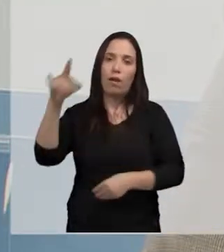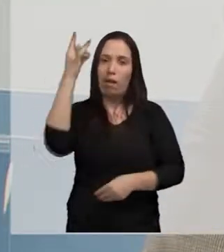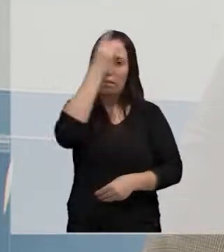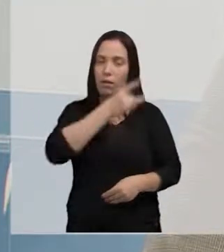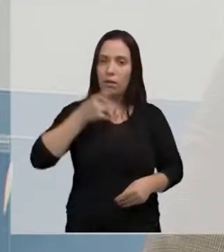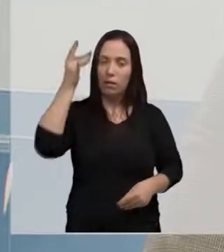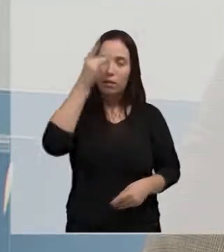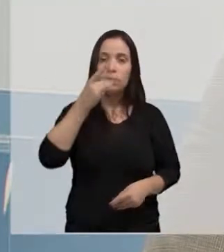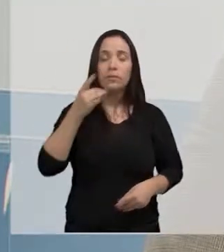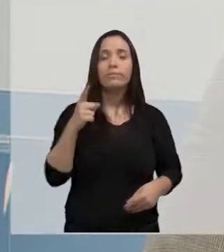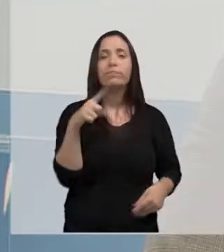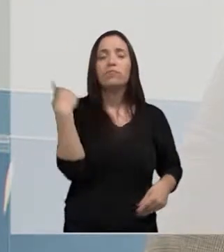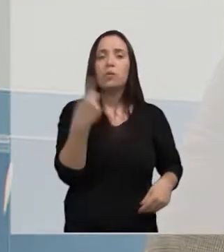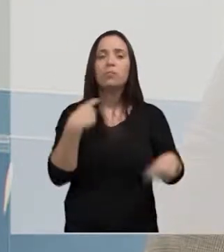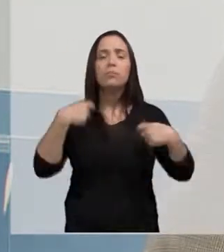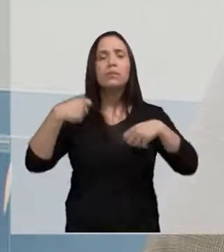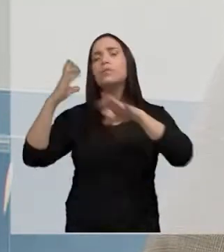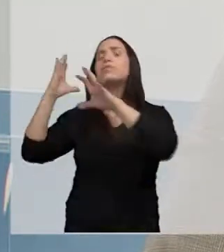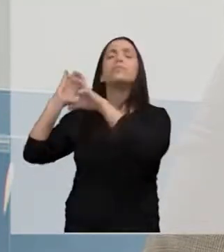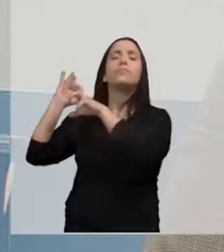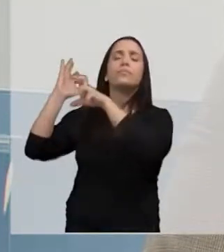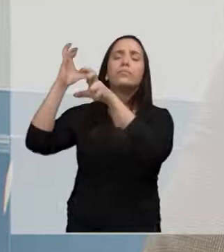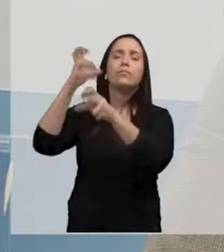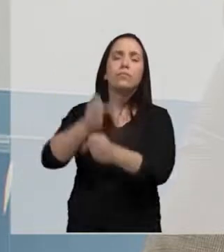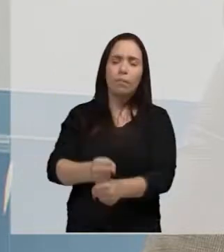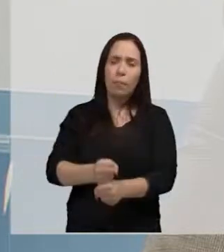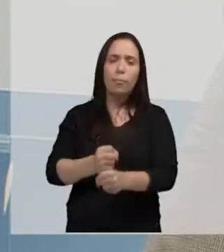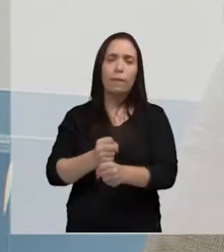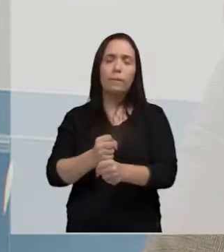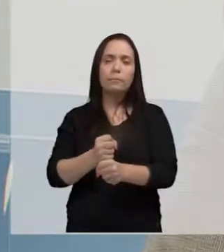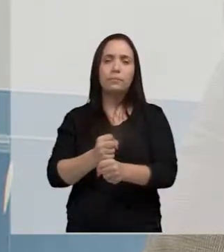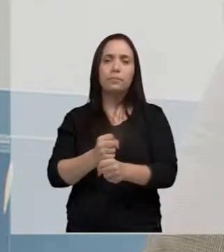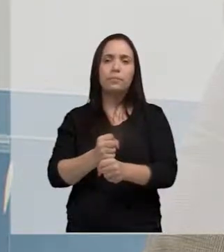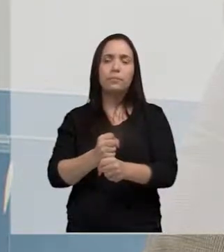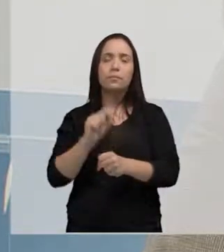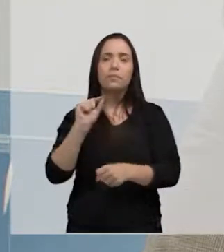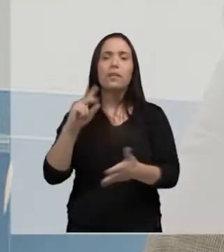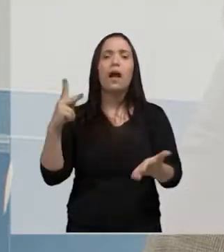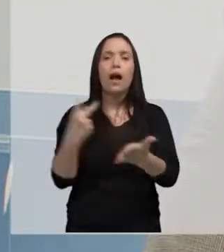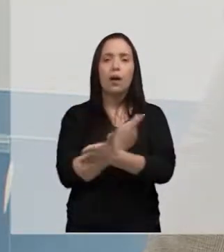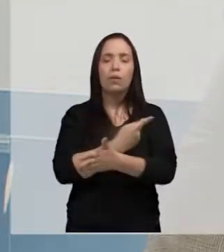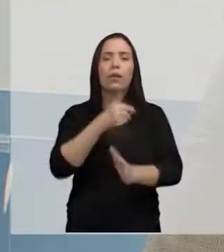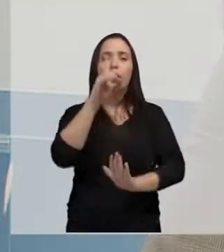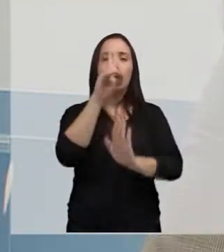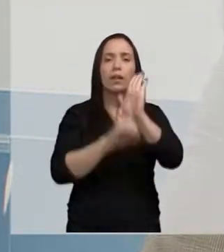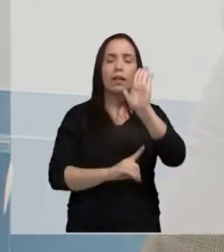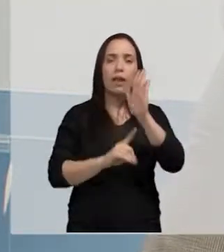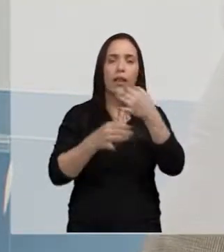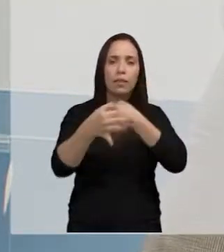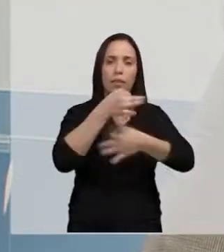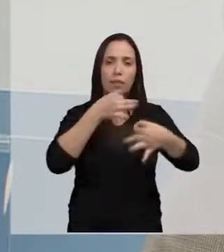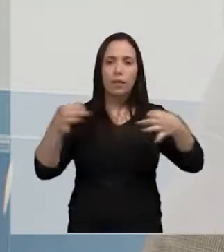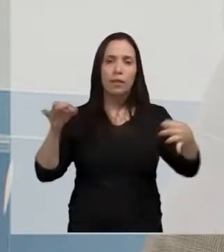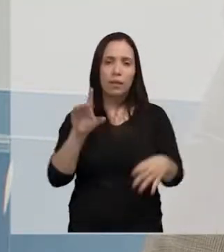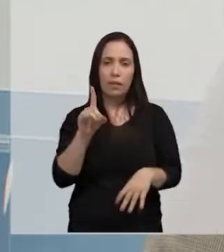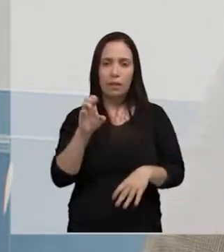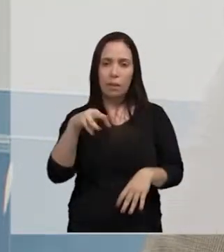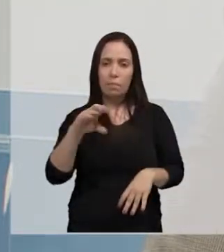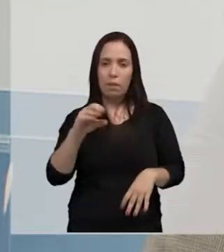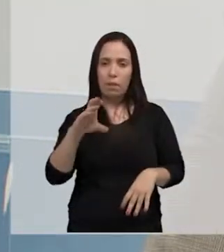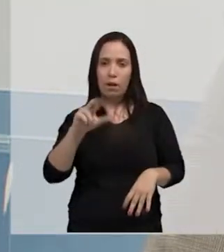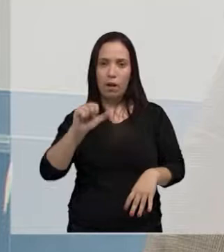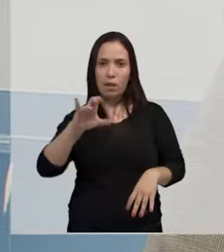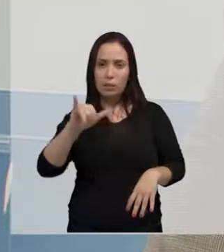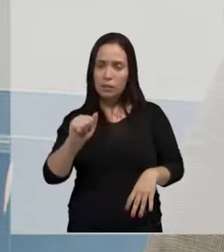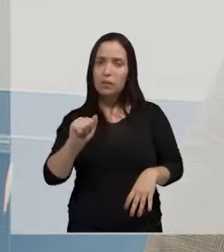que aconteceu na história recente da nossa democracia novinha, que é bem novinha, né? Nós estamos falando de 88 para